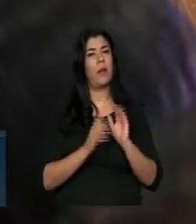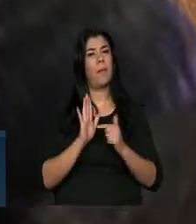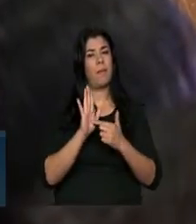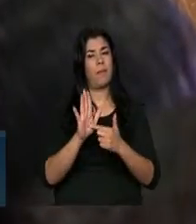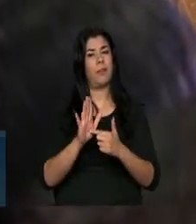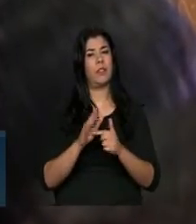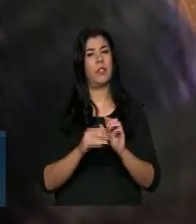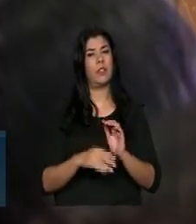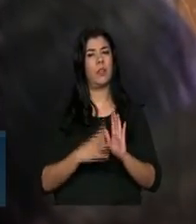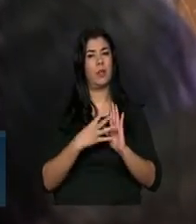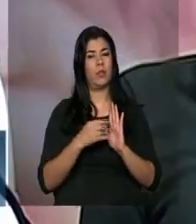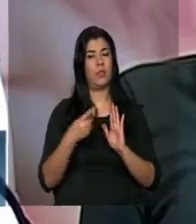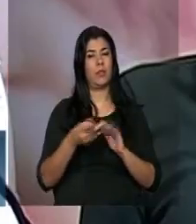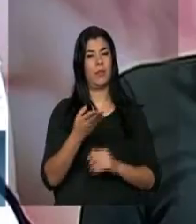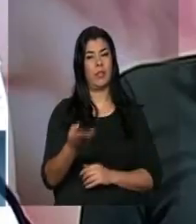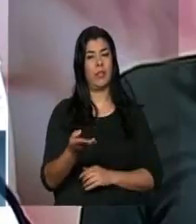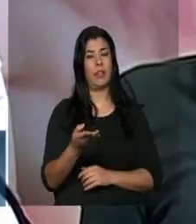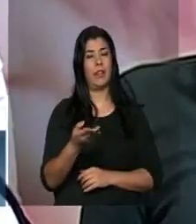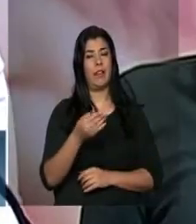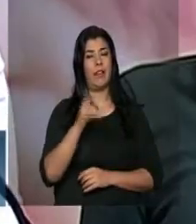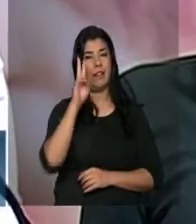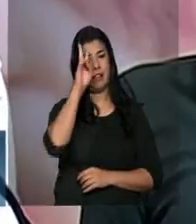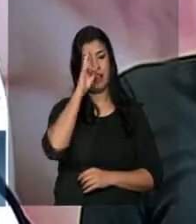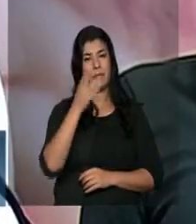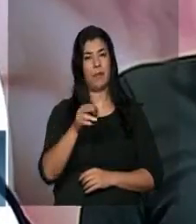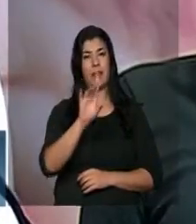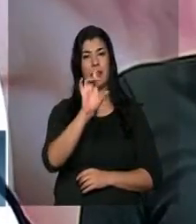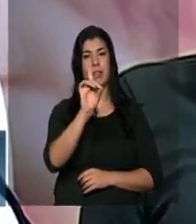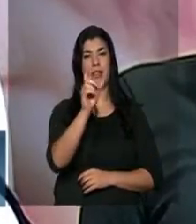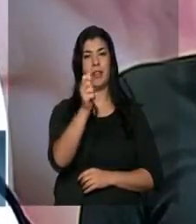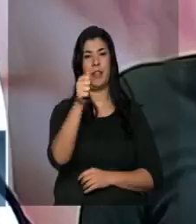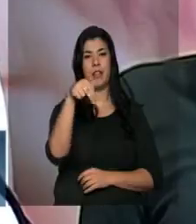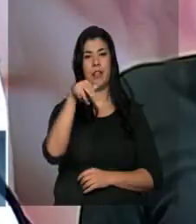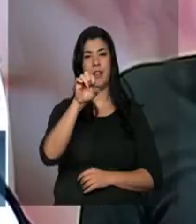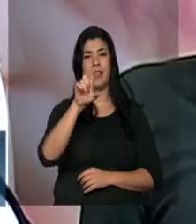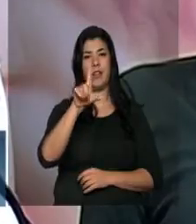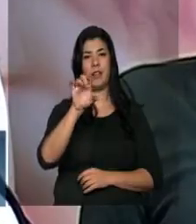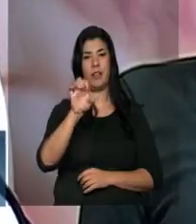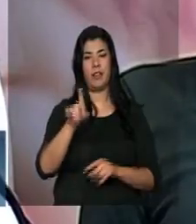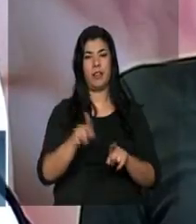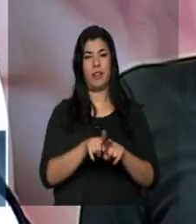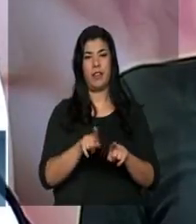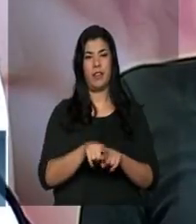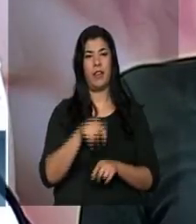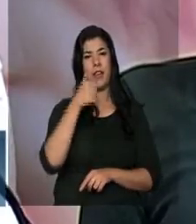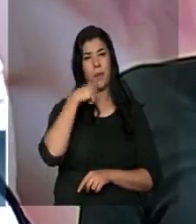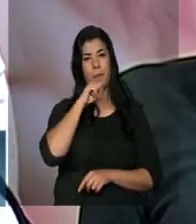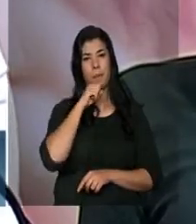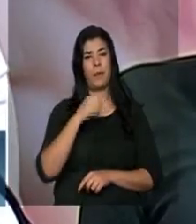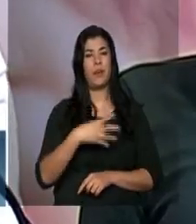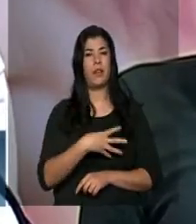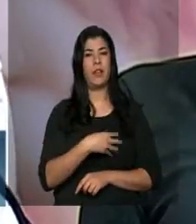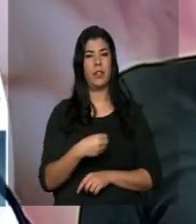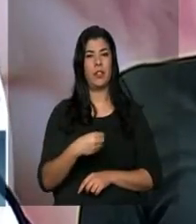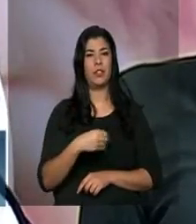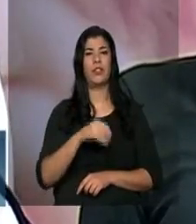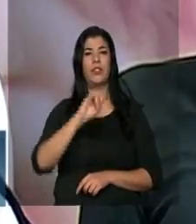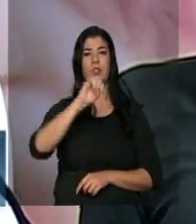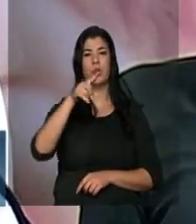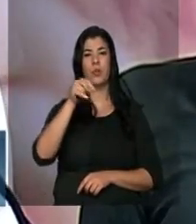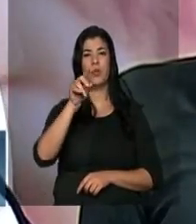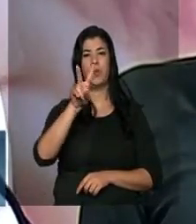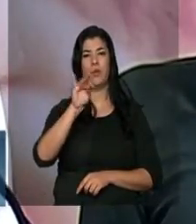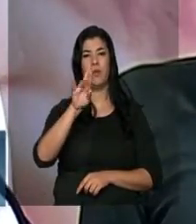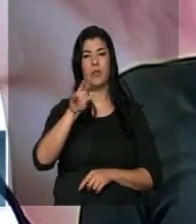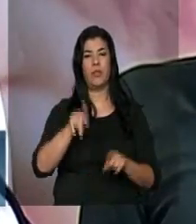de citar a Daniela Oliveira, doadora e mãe de João Vitor, e Viviane Leal da Silva, né, mãe de Vitor Hugo, né, o